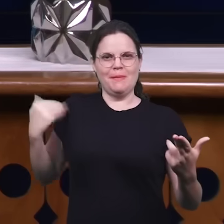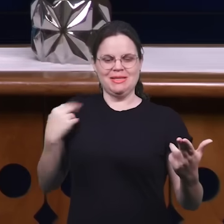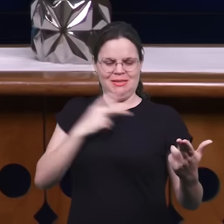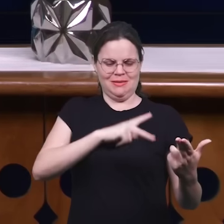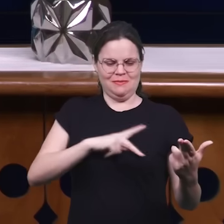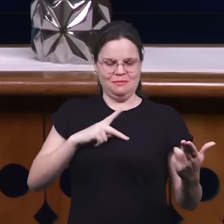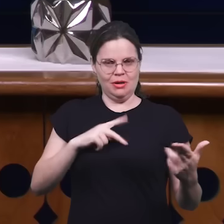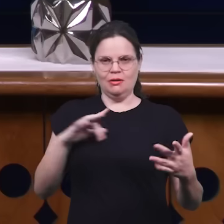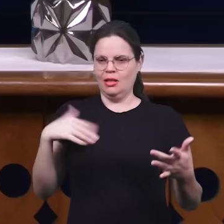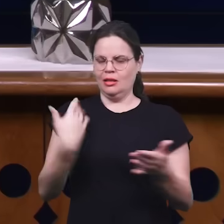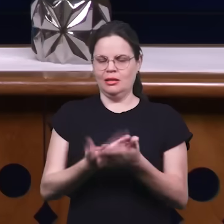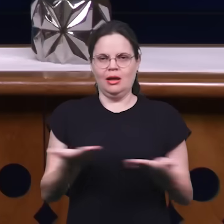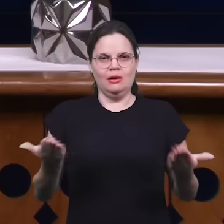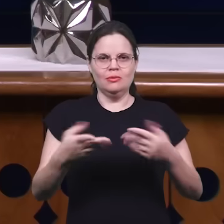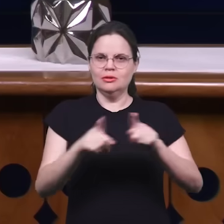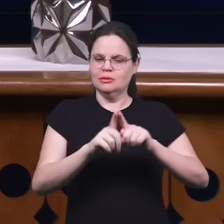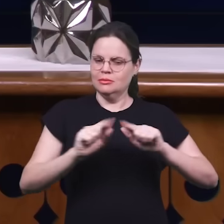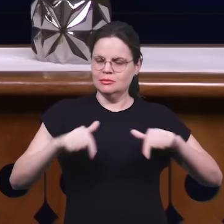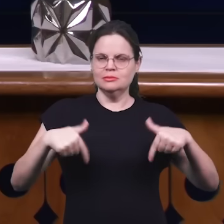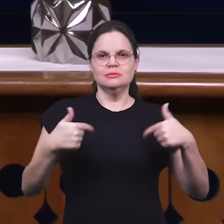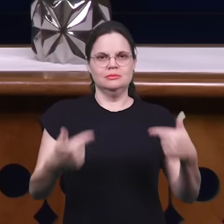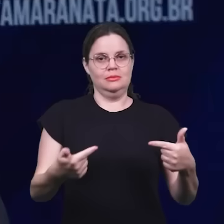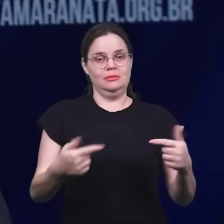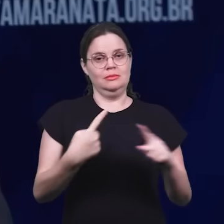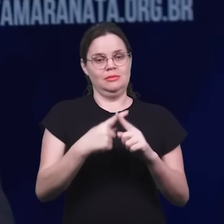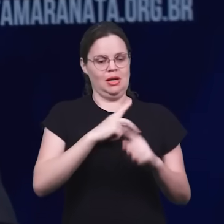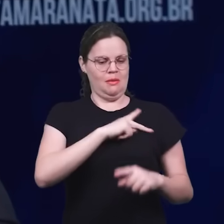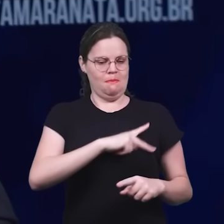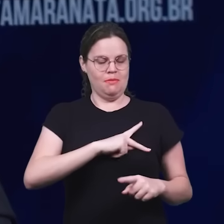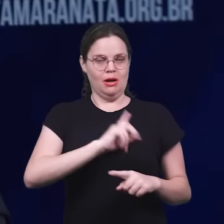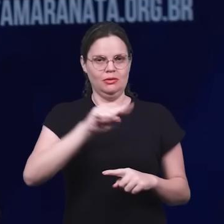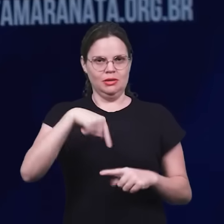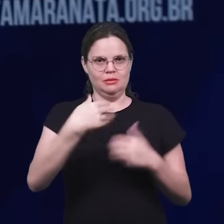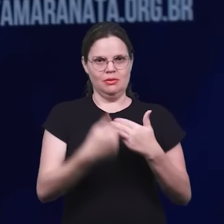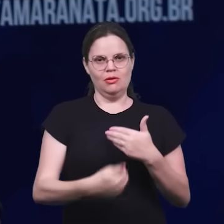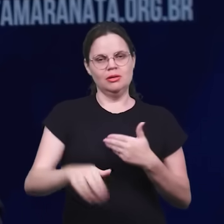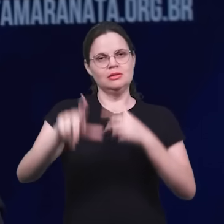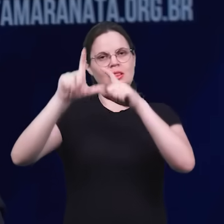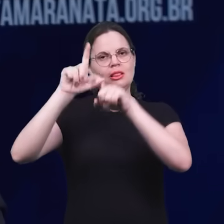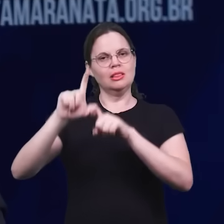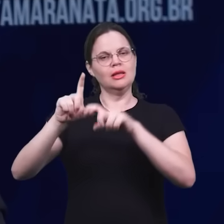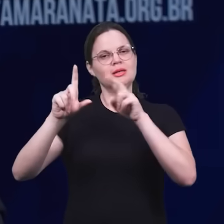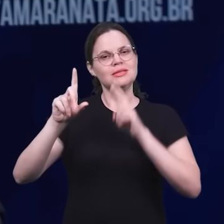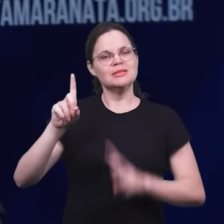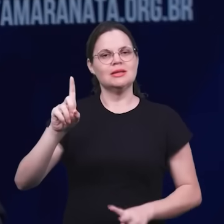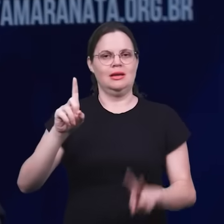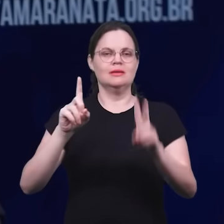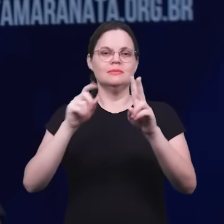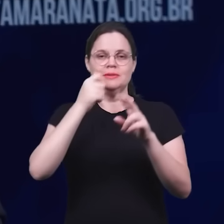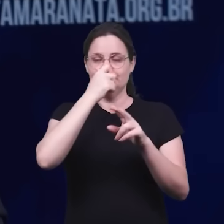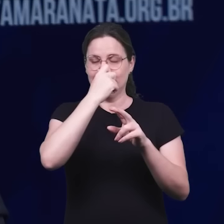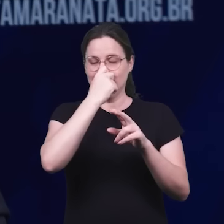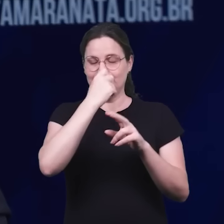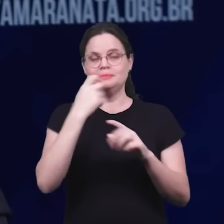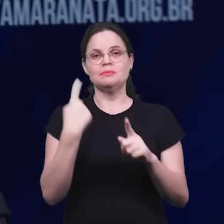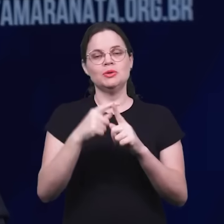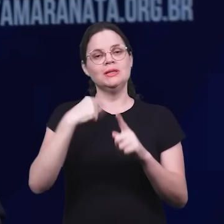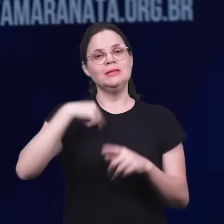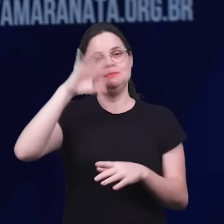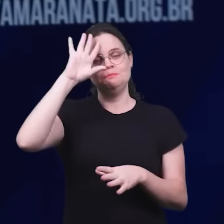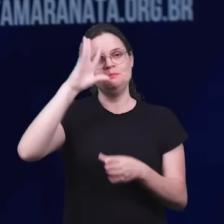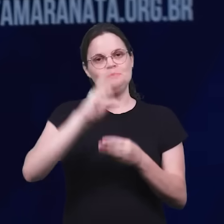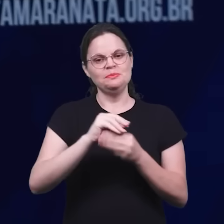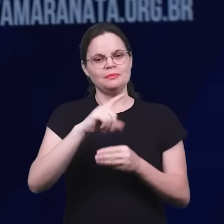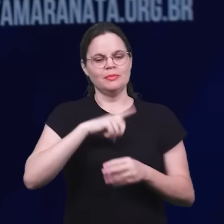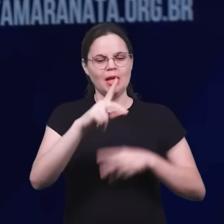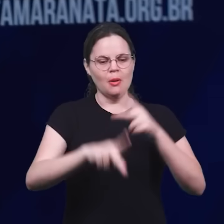obra. E Paulo agora vai viver dependente do corpo. Agora ele vai descobrir que é um corpo.